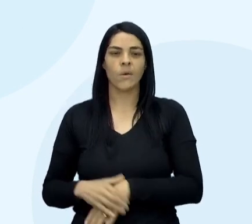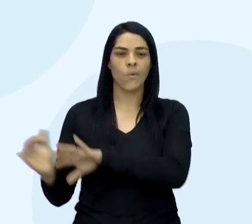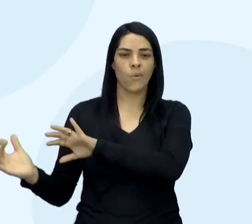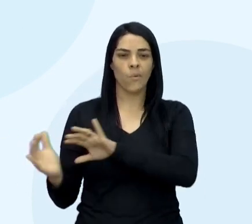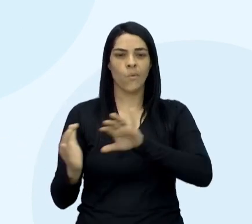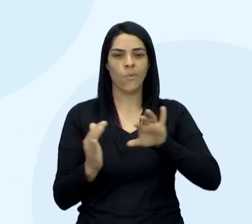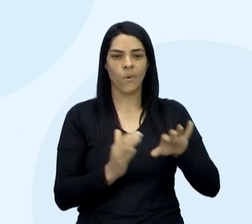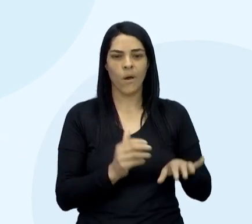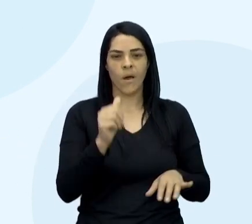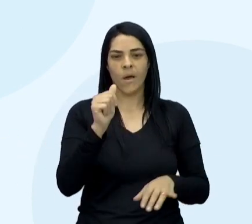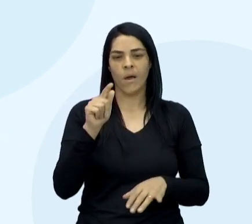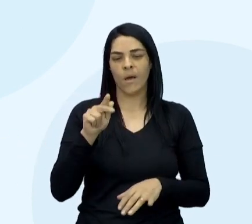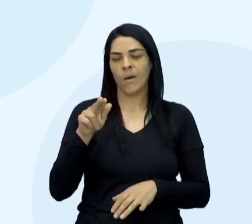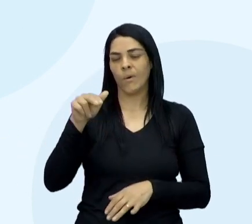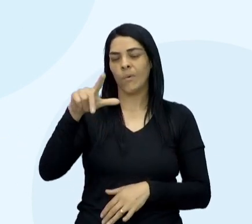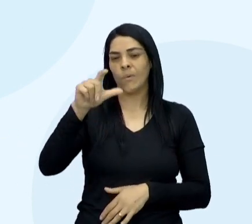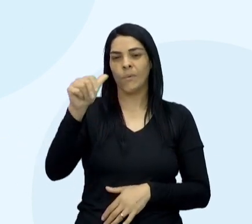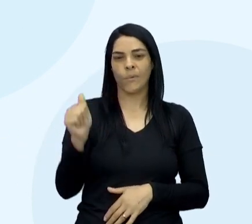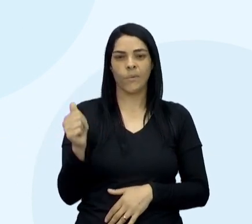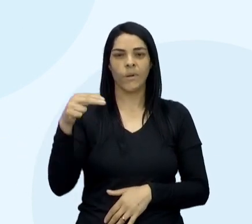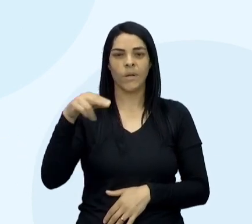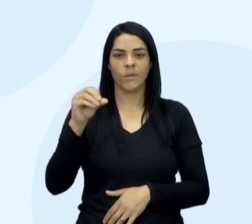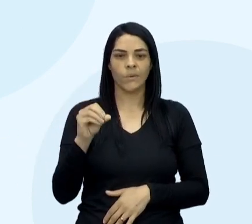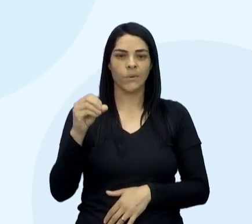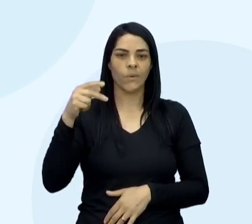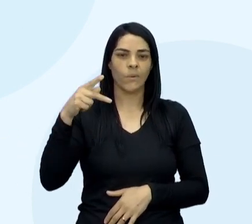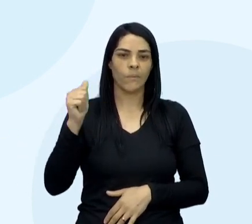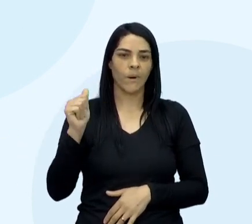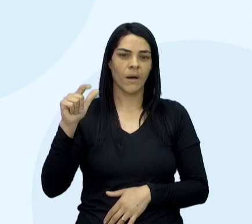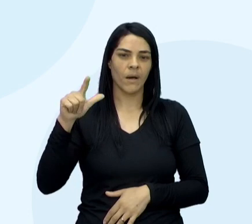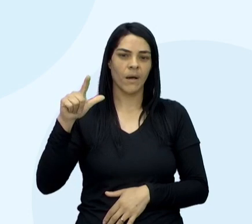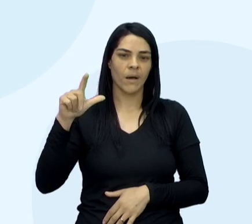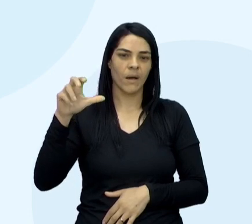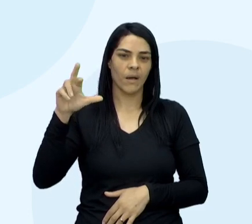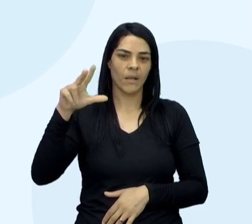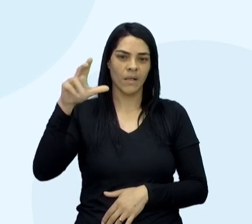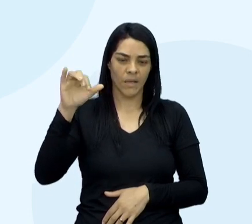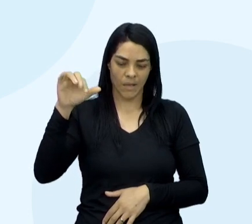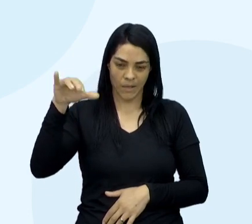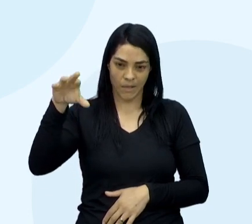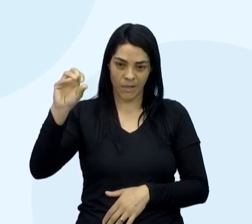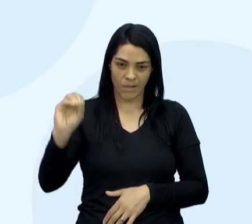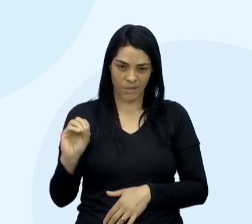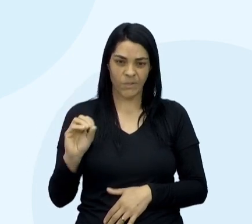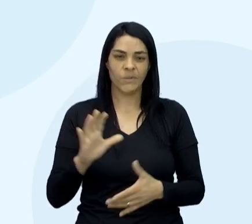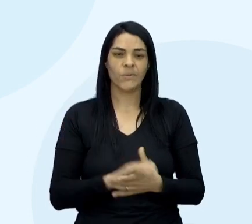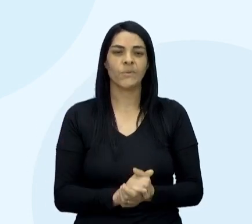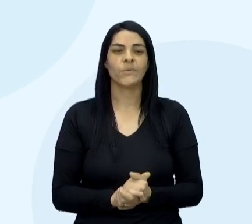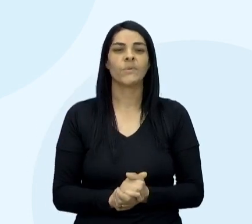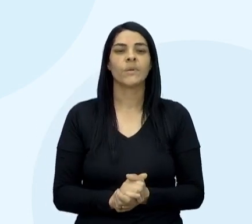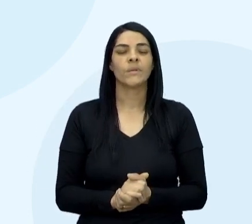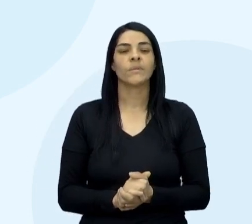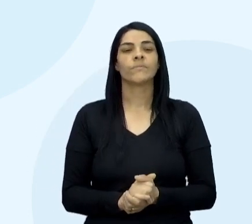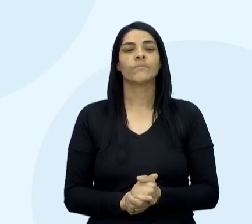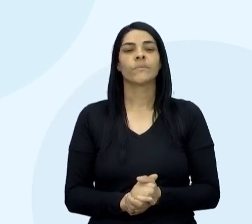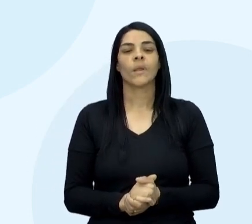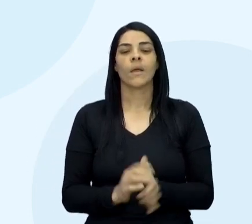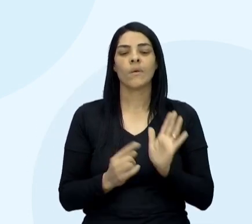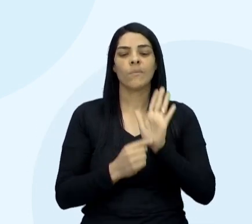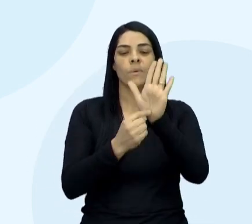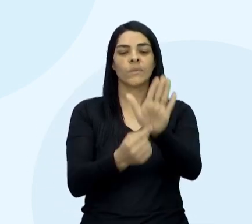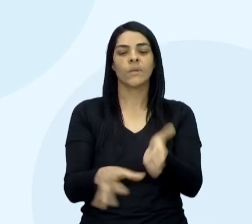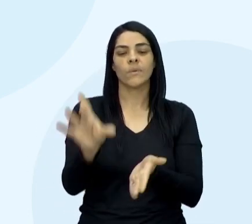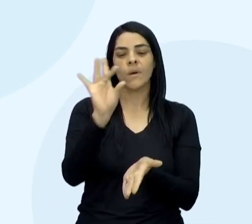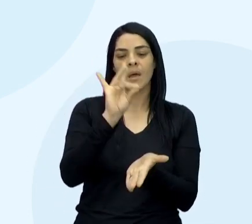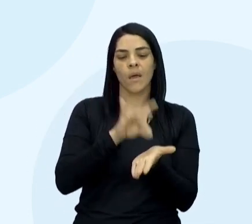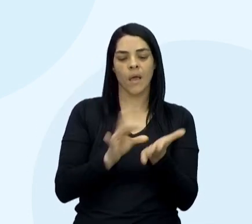no Palheiro e Nelson Pereira dos Santos, Rio 40 Graus. Ambos com baixo orçamento, temática popular e buscando um realismo brasileiro.